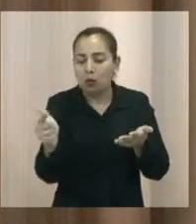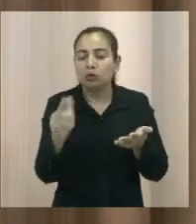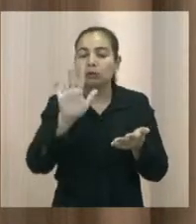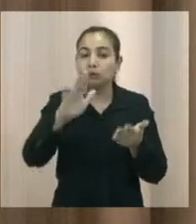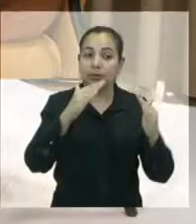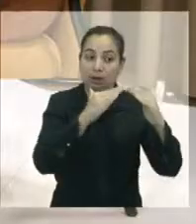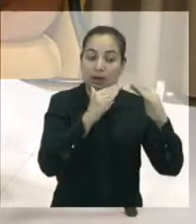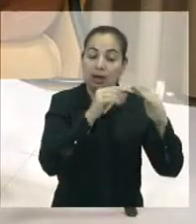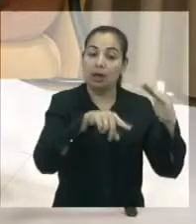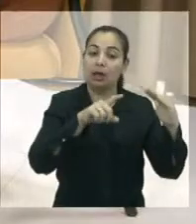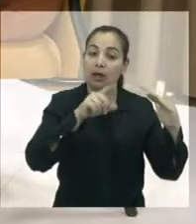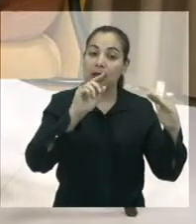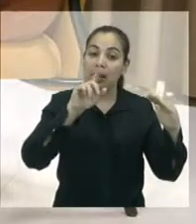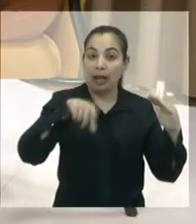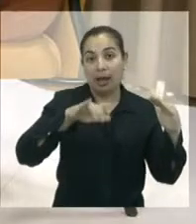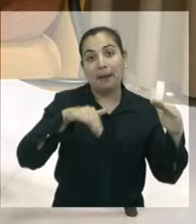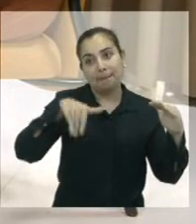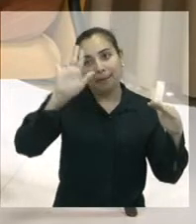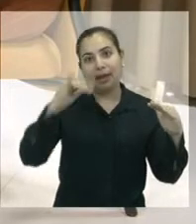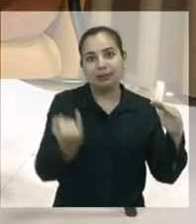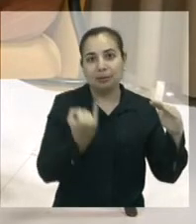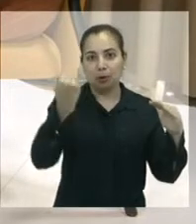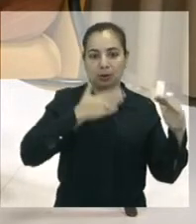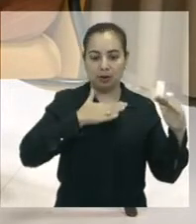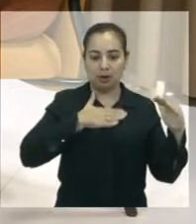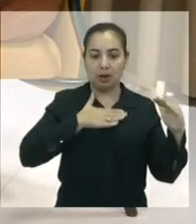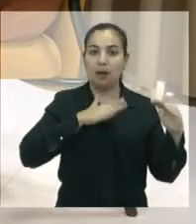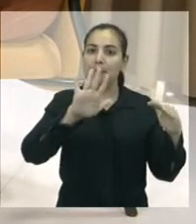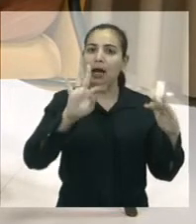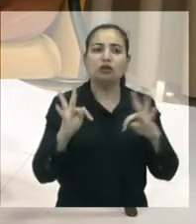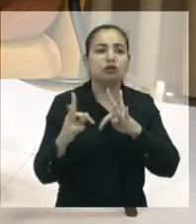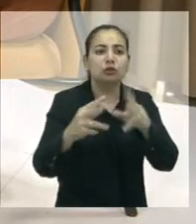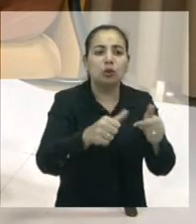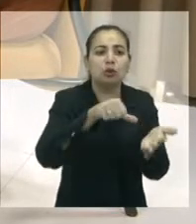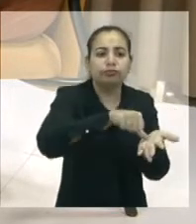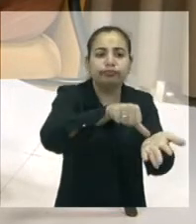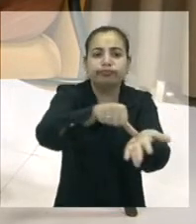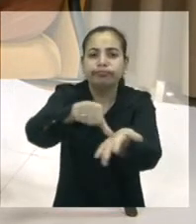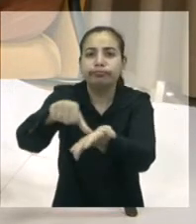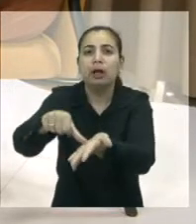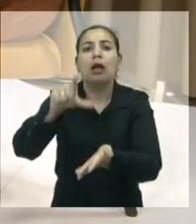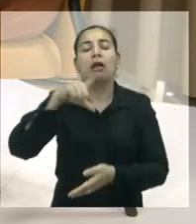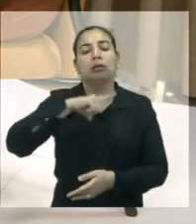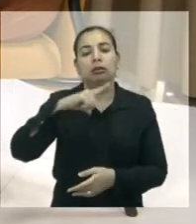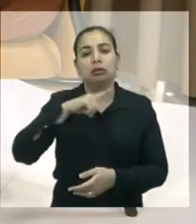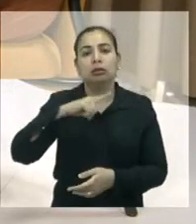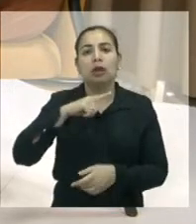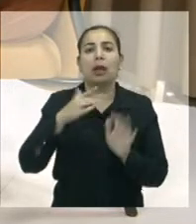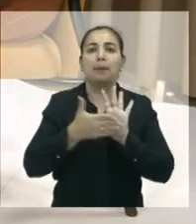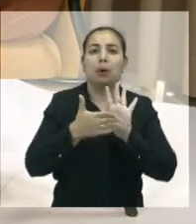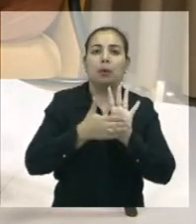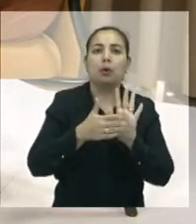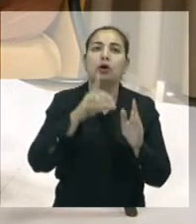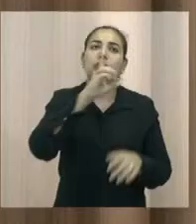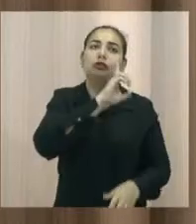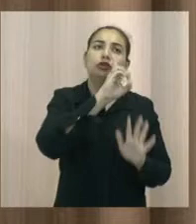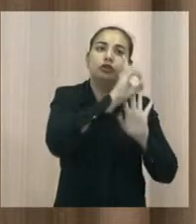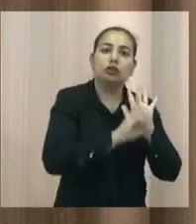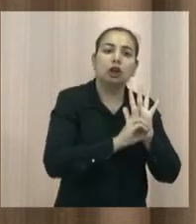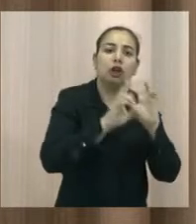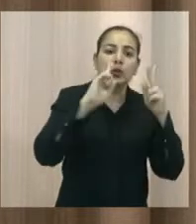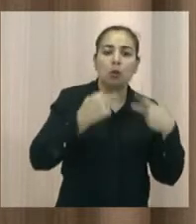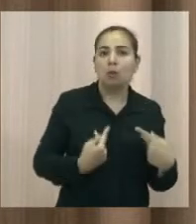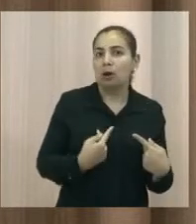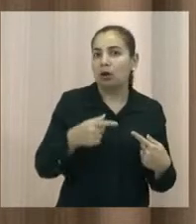pode ser mais importante para mim pela minha necessidade, mas, na verdade, todos esses núcleos, eles têm propostas, né? O do direitos humanos, nem